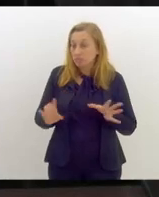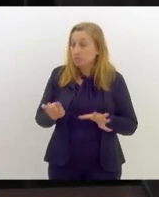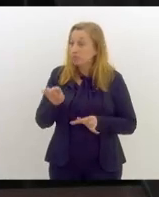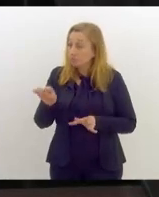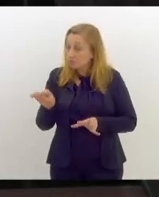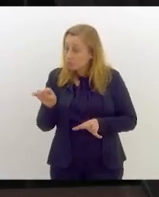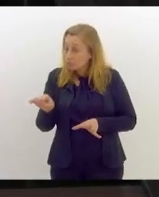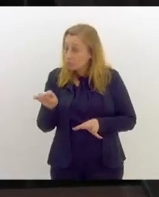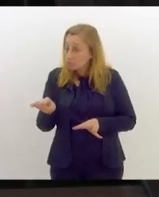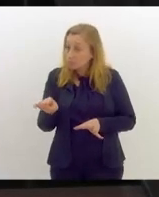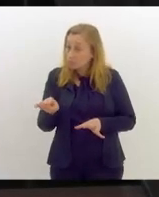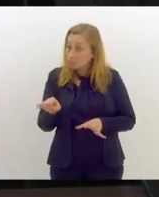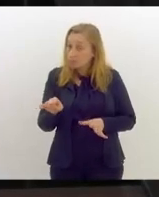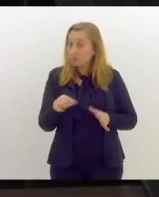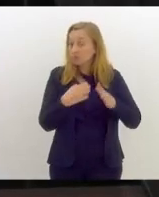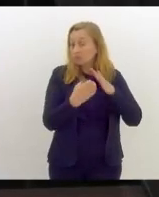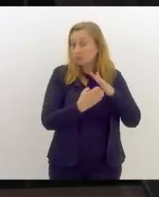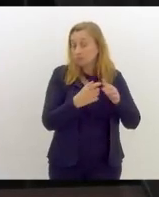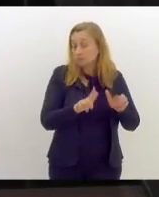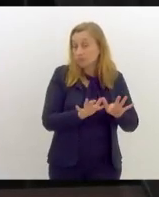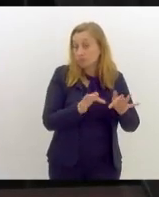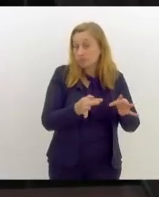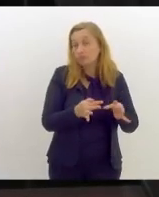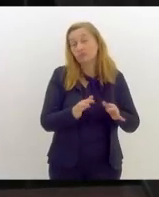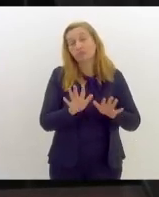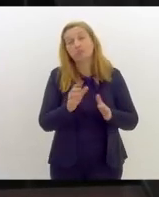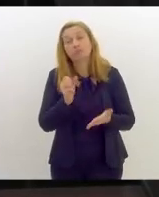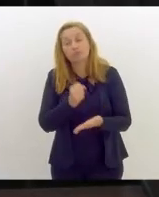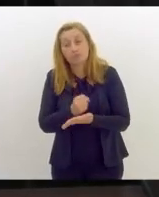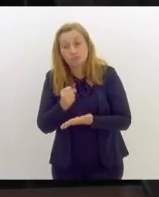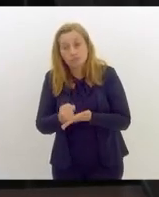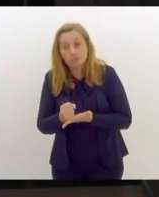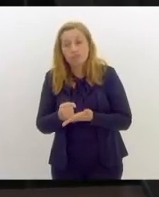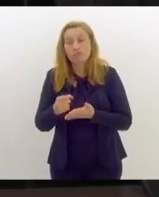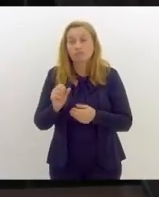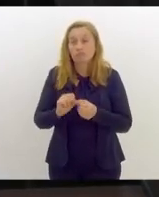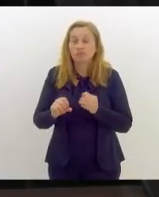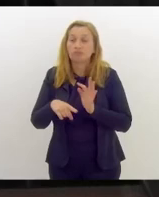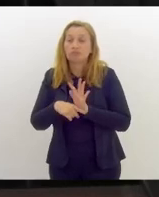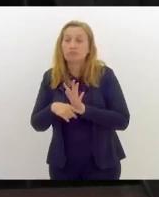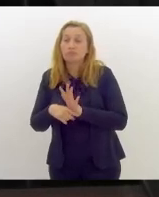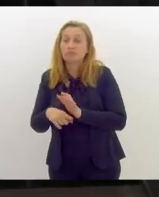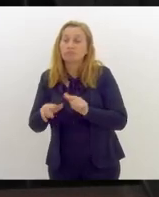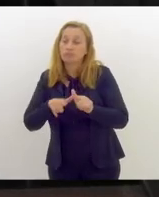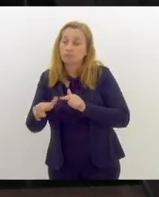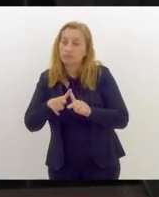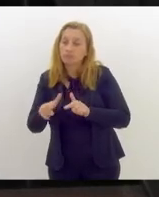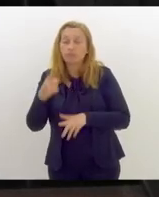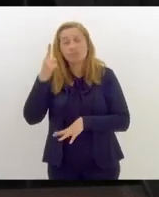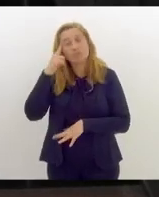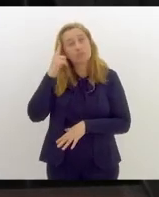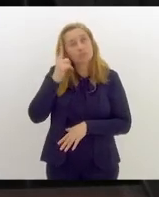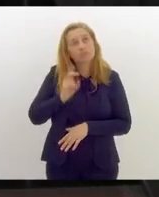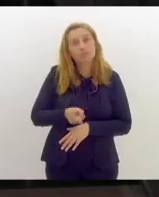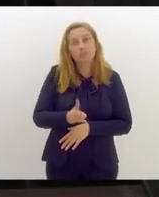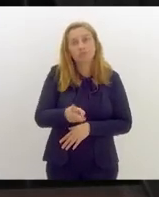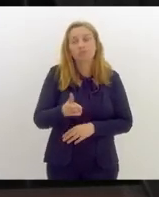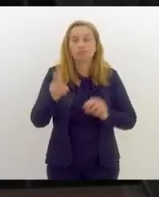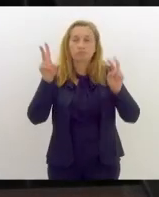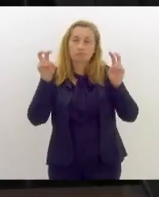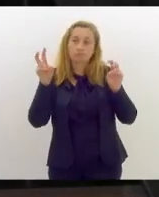subsidiária faça esse contrato Preste a isso sempre pensando aí né na questão